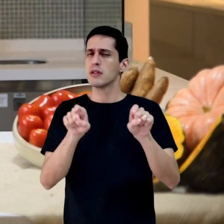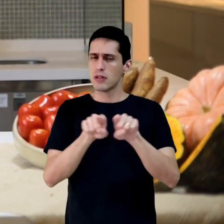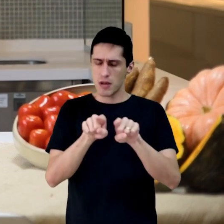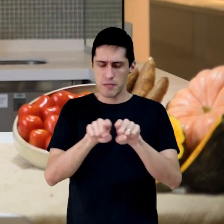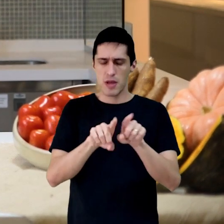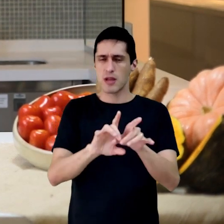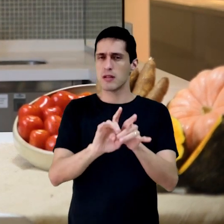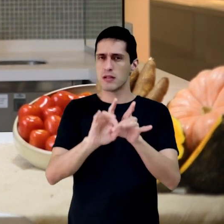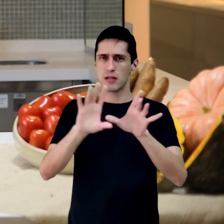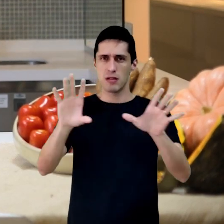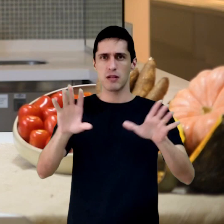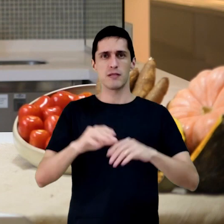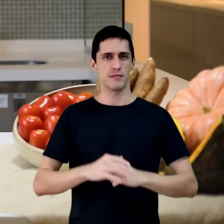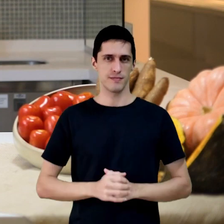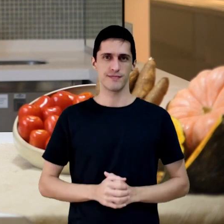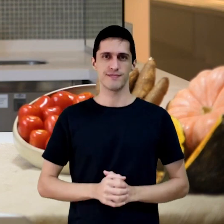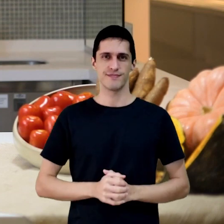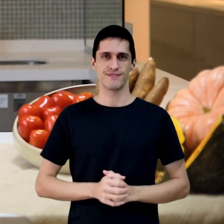de vocês.